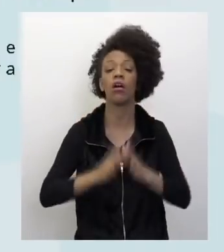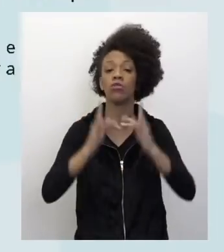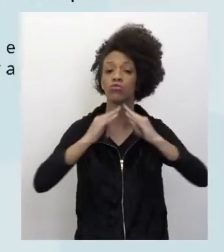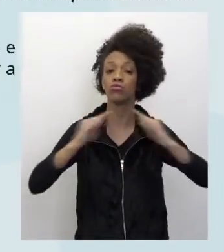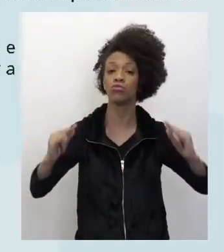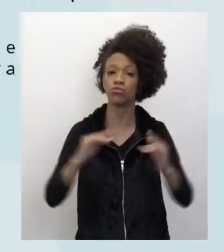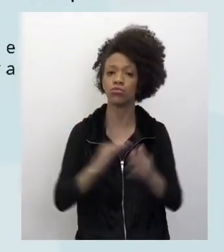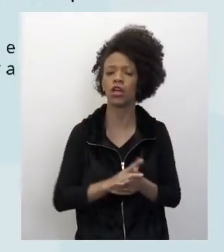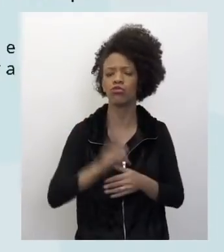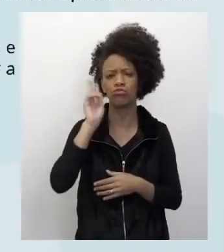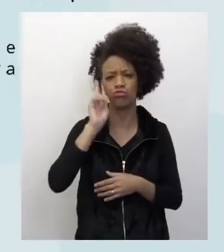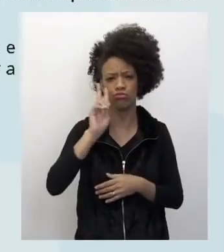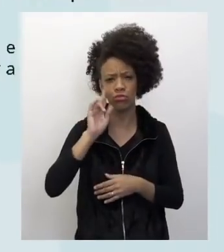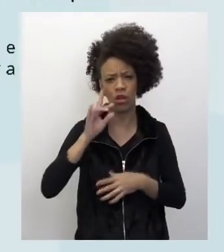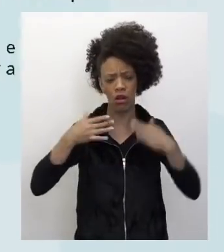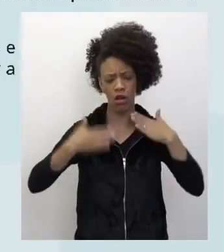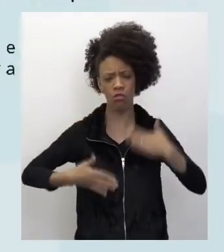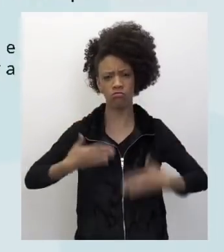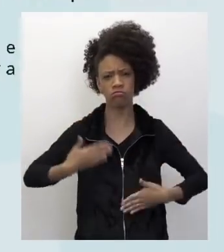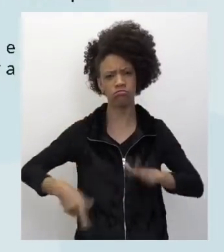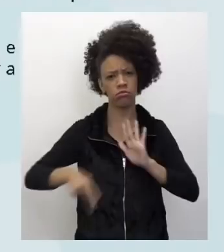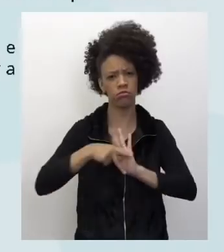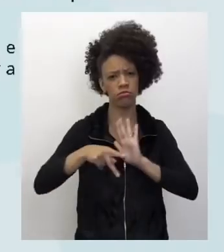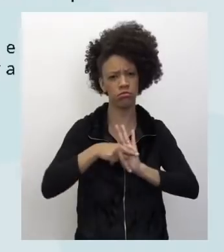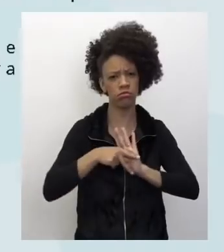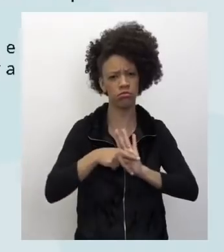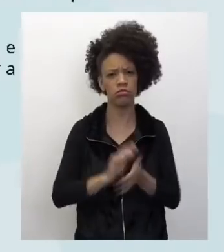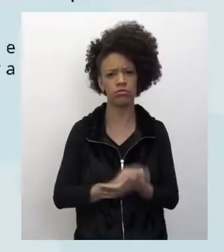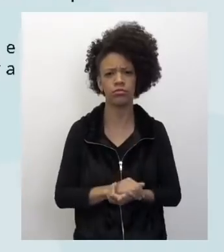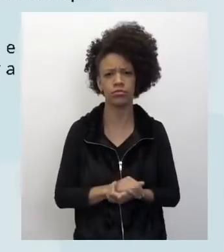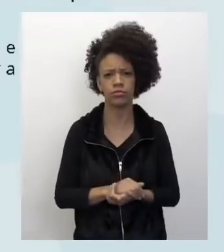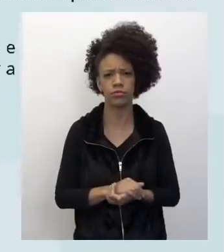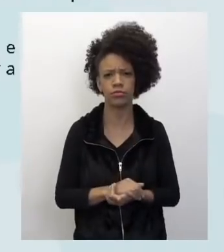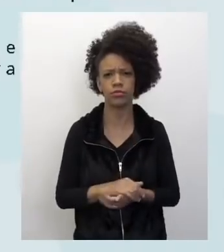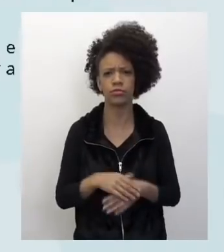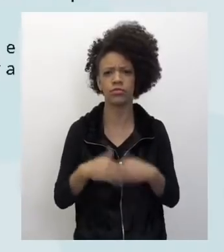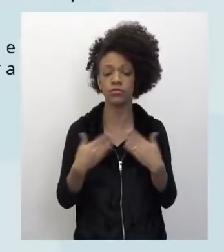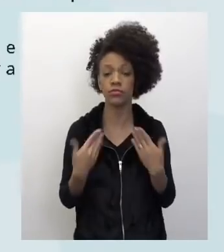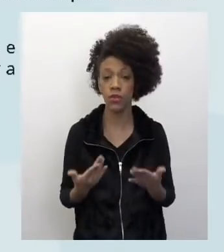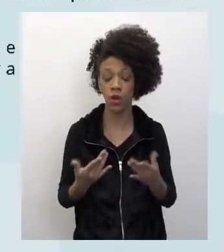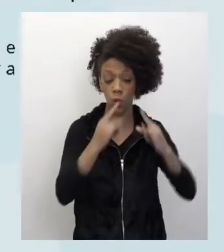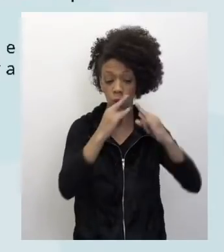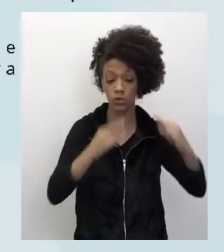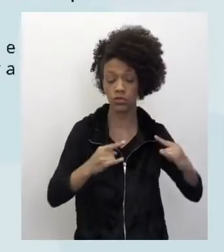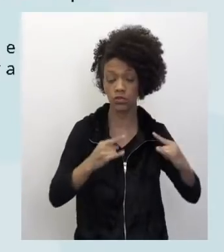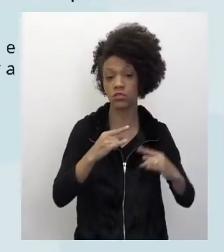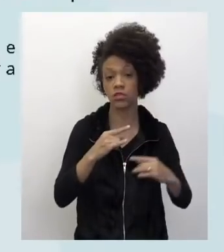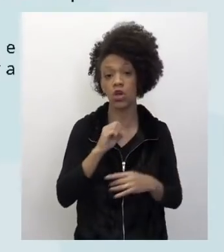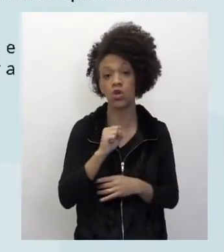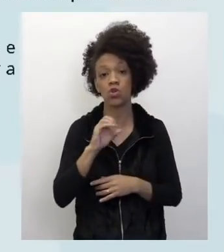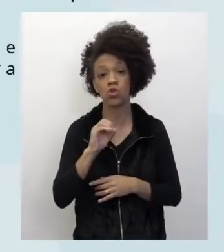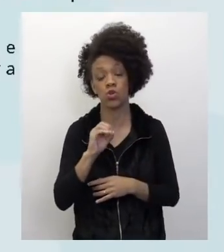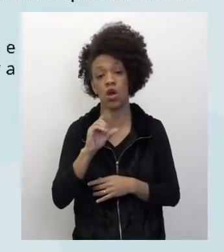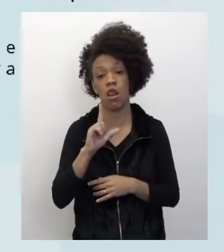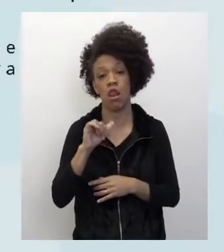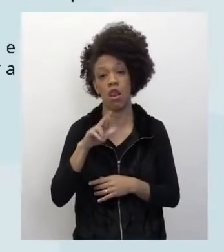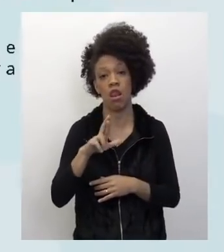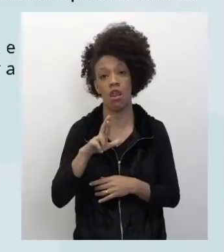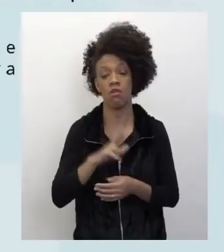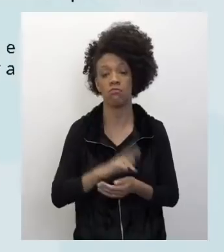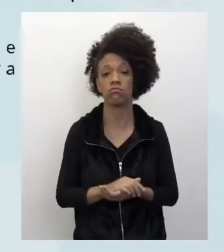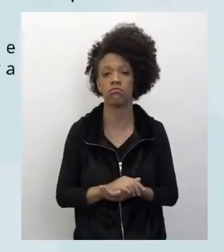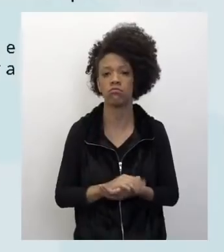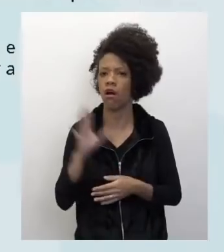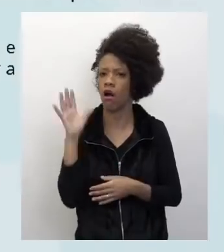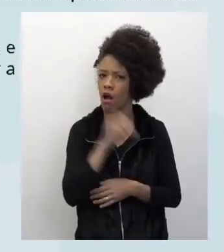figurinos próprios e música ao vivo durante as apresentações. O Cirque du Soleil cresceu rapidamente. Eles tinham um show